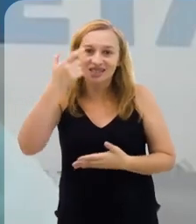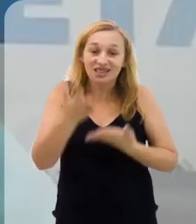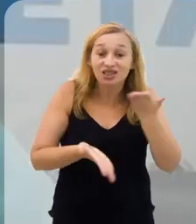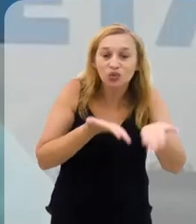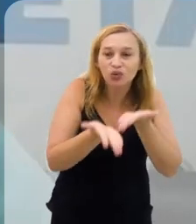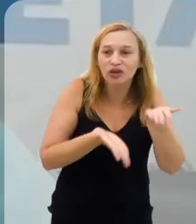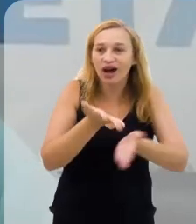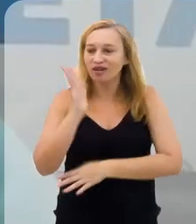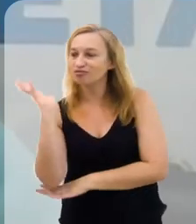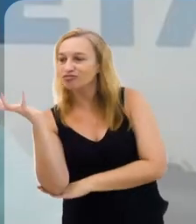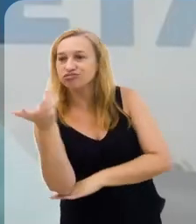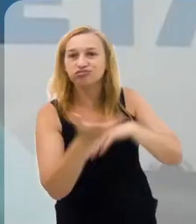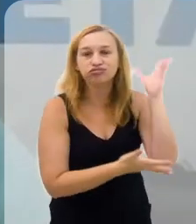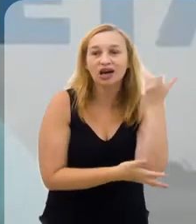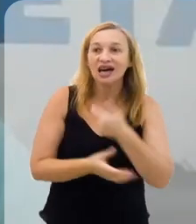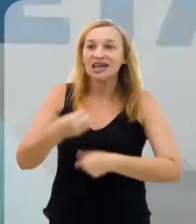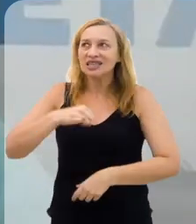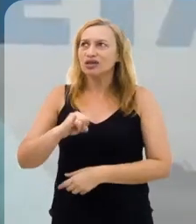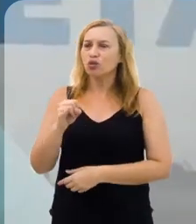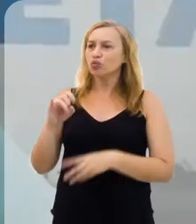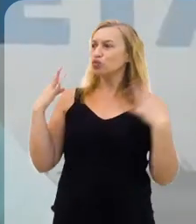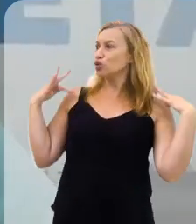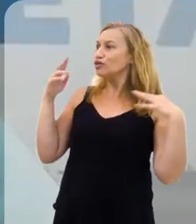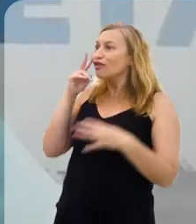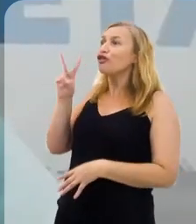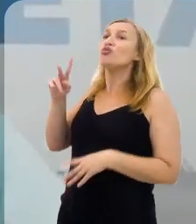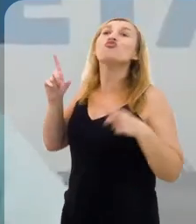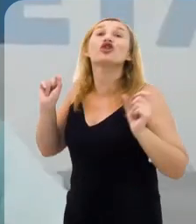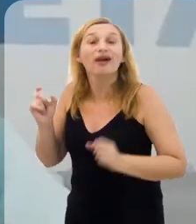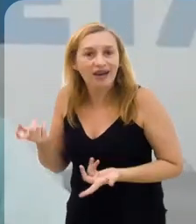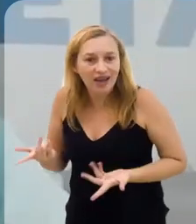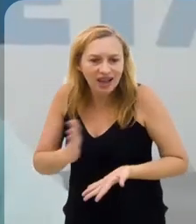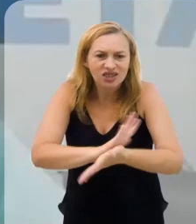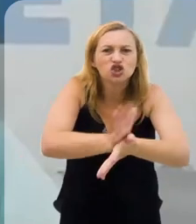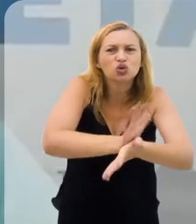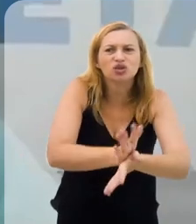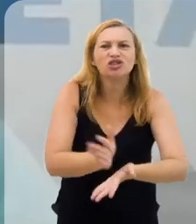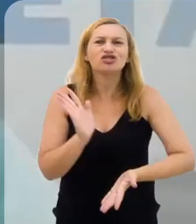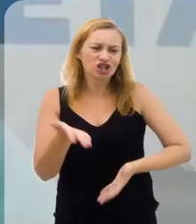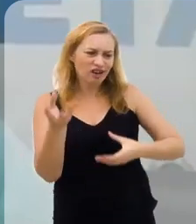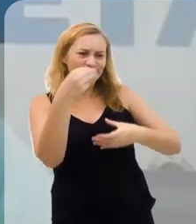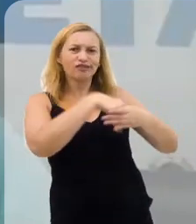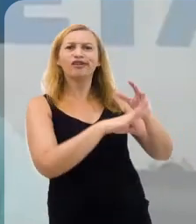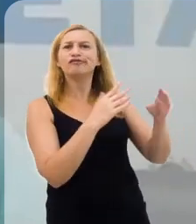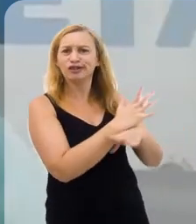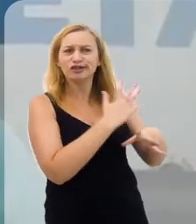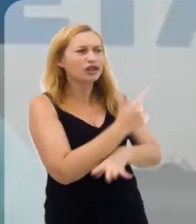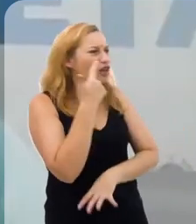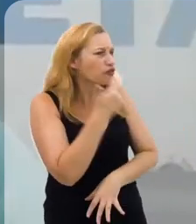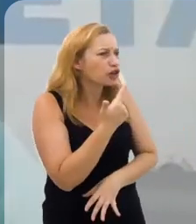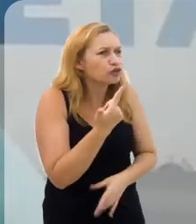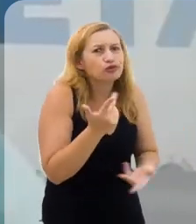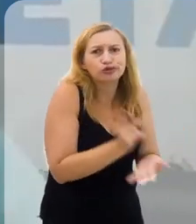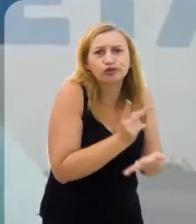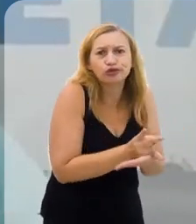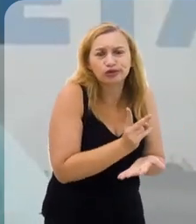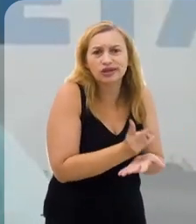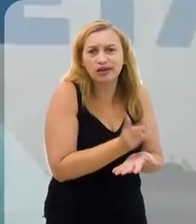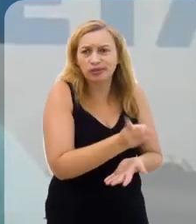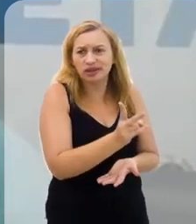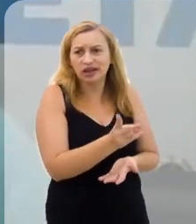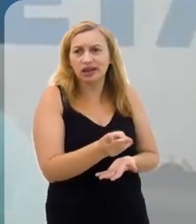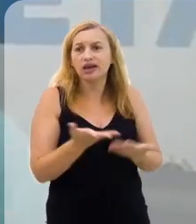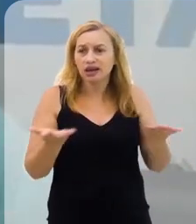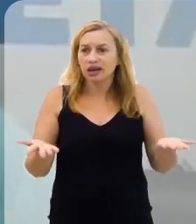não houver a conscientização da preservação ambiental. Senão o turista vai ver o quê? Né? A destruição ele já vê aqui na cidade,